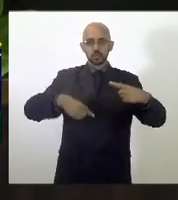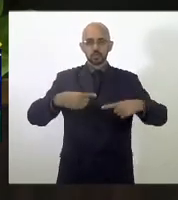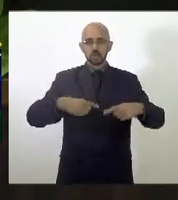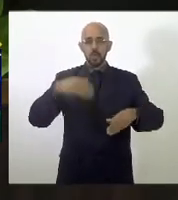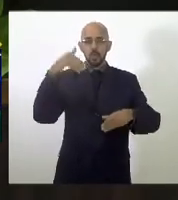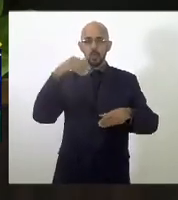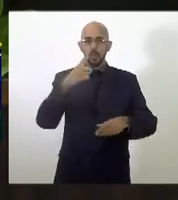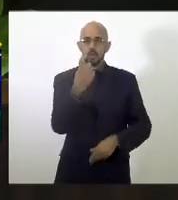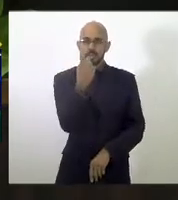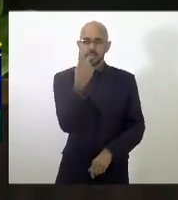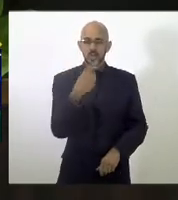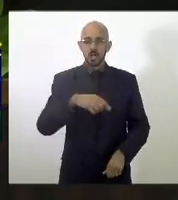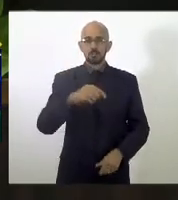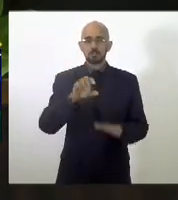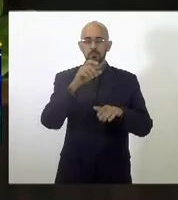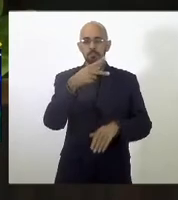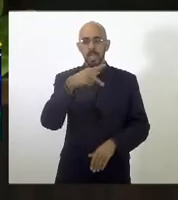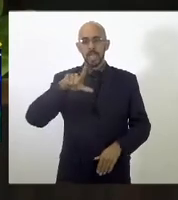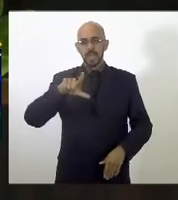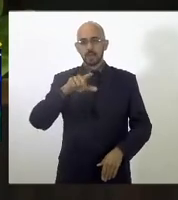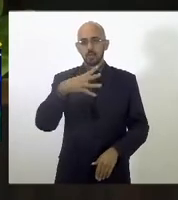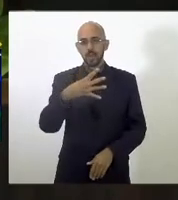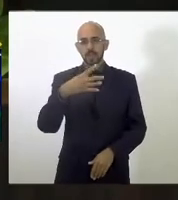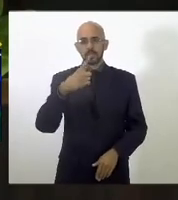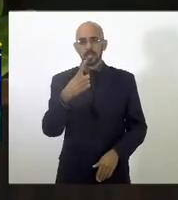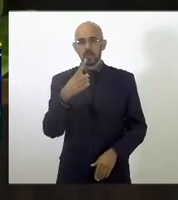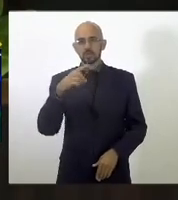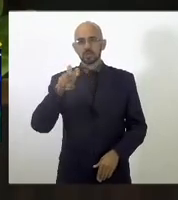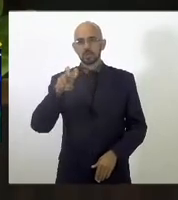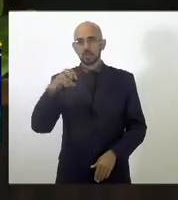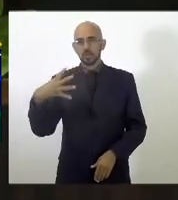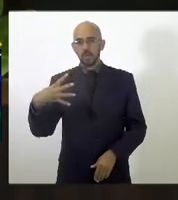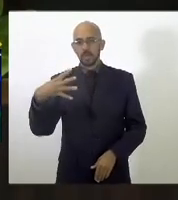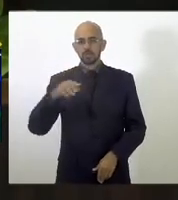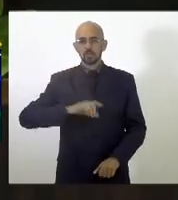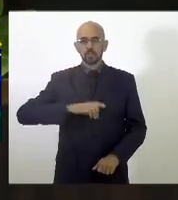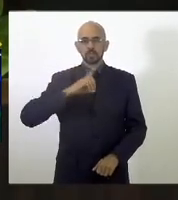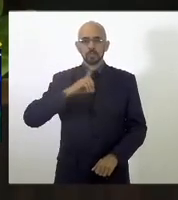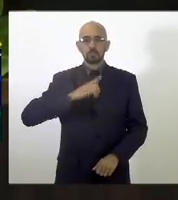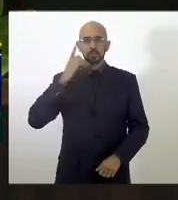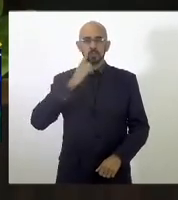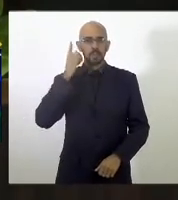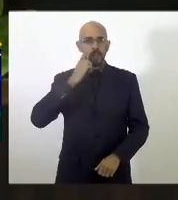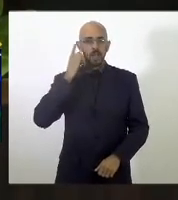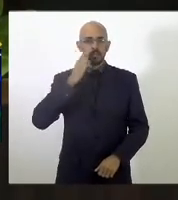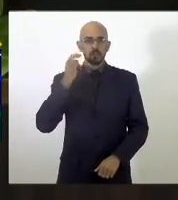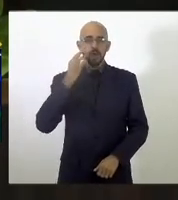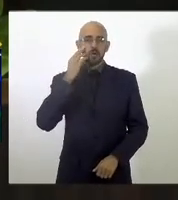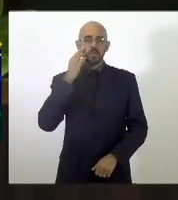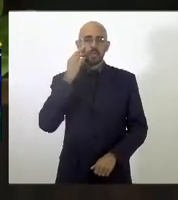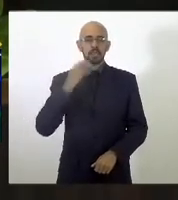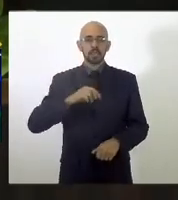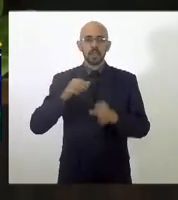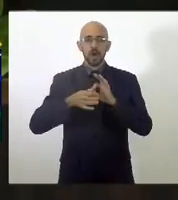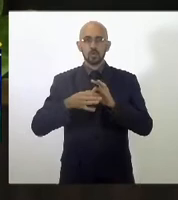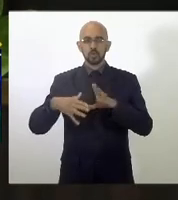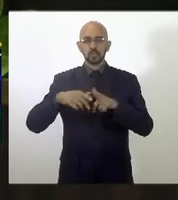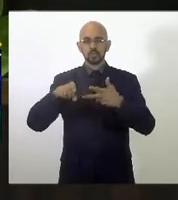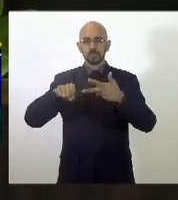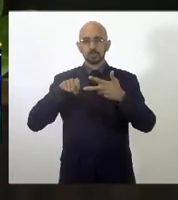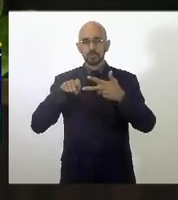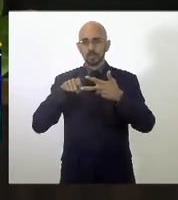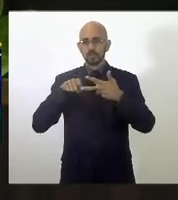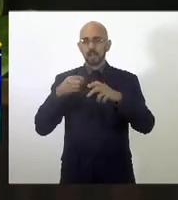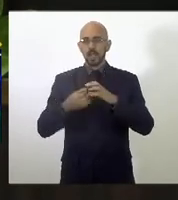lei 4154 de 2021, de autoria do deputado Valdeque Carneiro, que autoriza o Poder Executivo